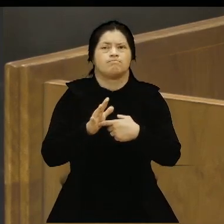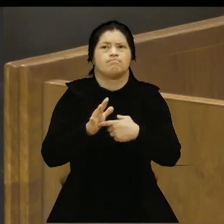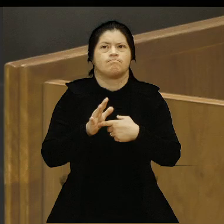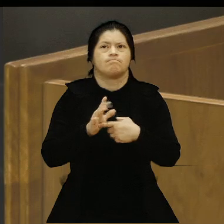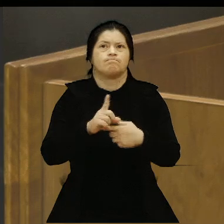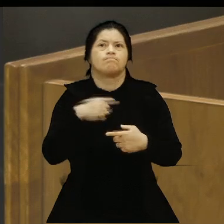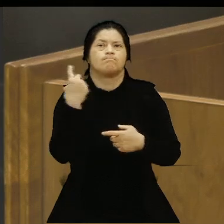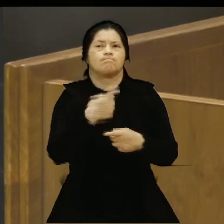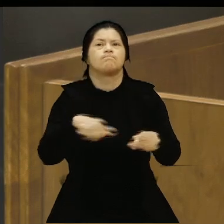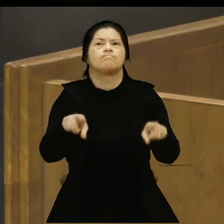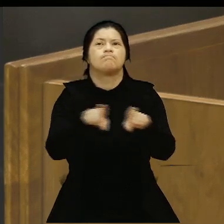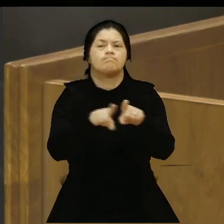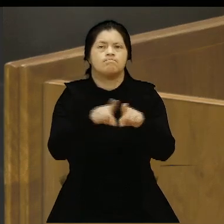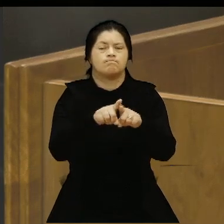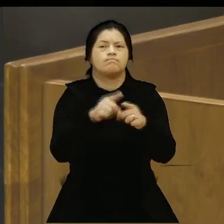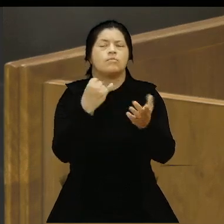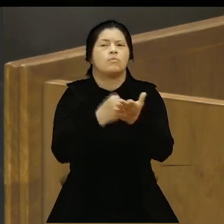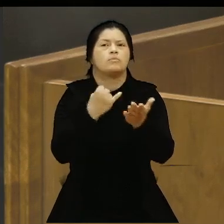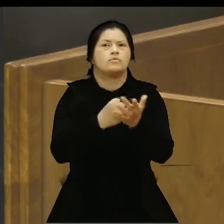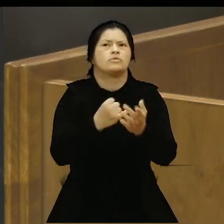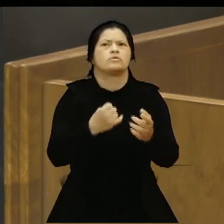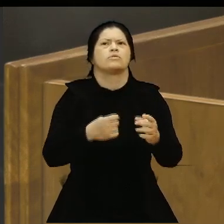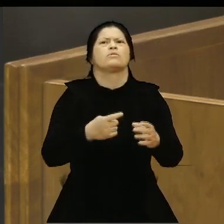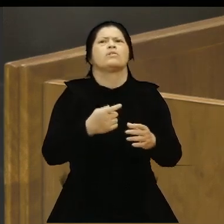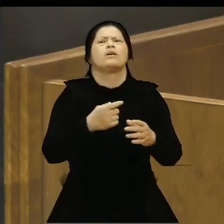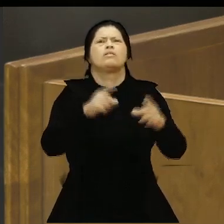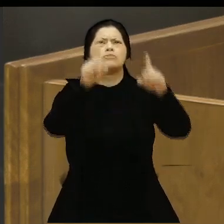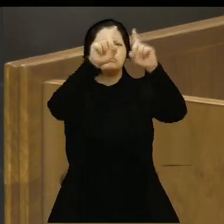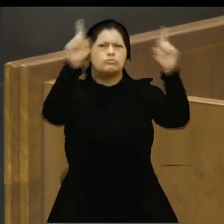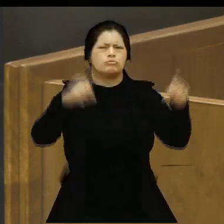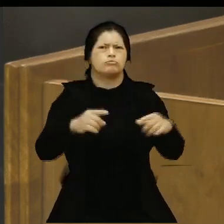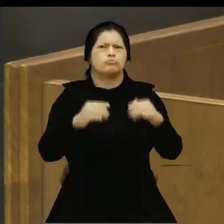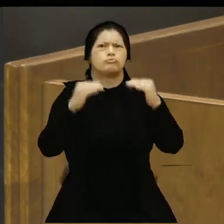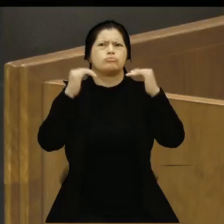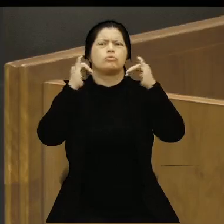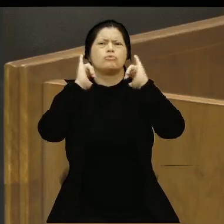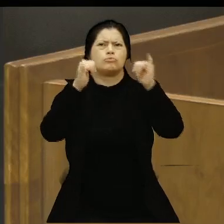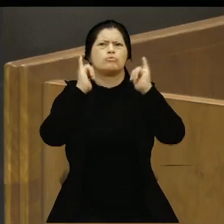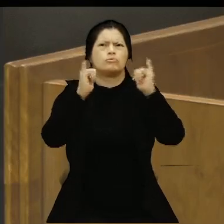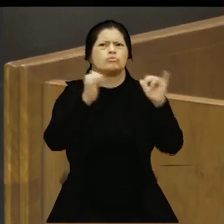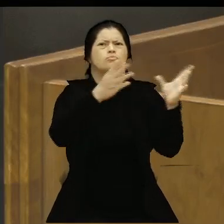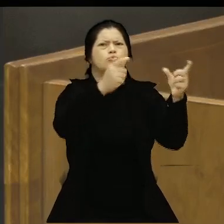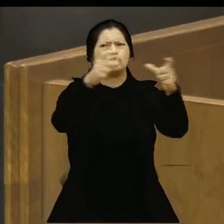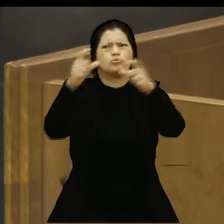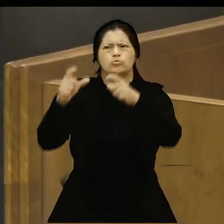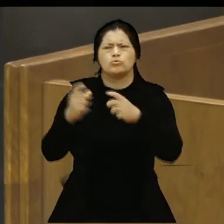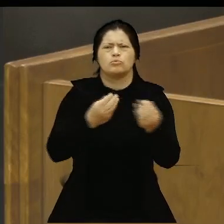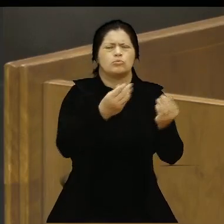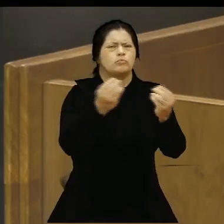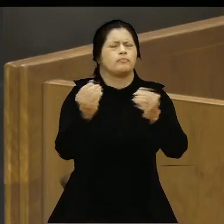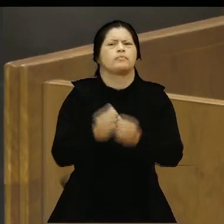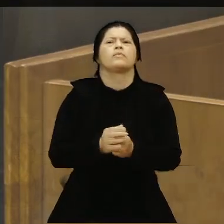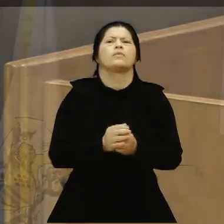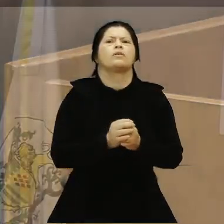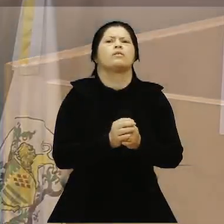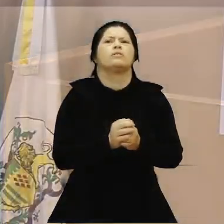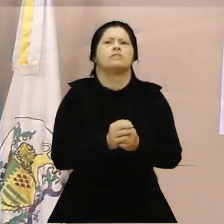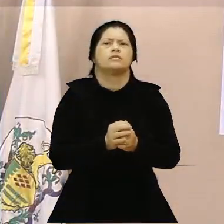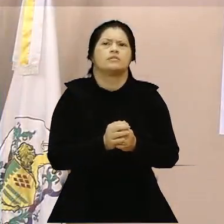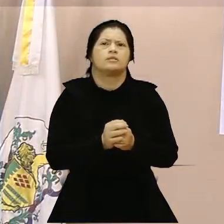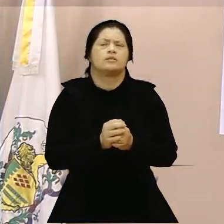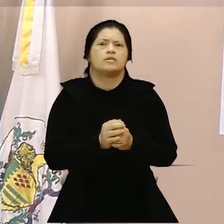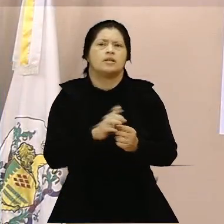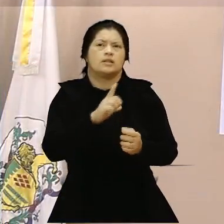efetivamente destinem o seu imposto de renda. Está nos ônibus da cidade, está em vários lugares. Então tá aí, sigam @GTC Caxias, tem